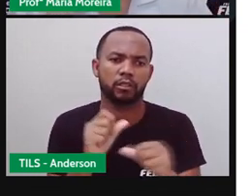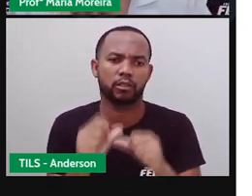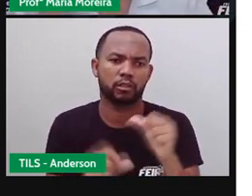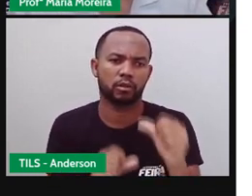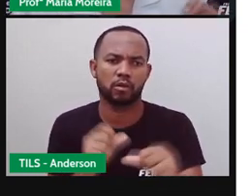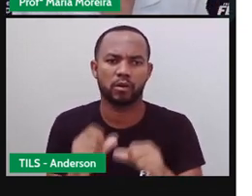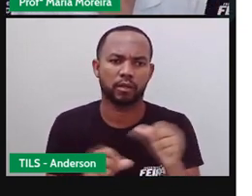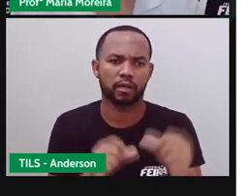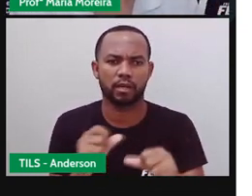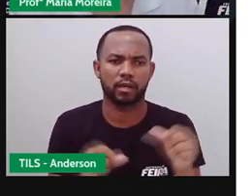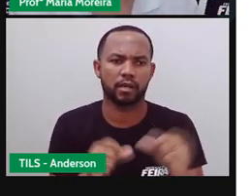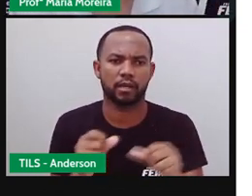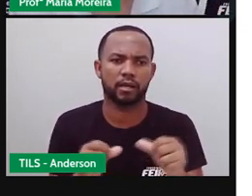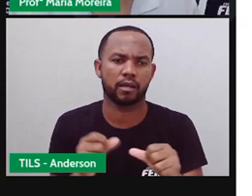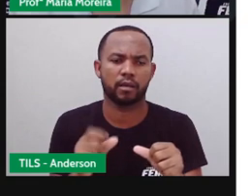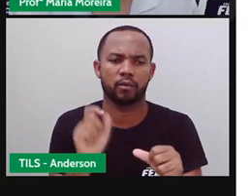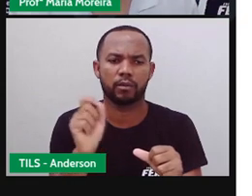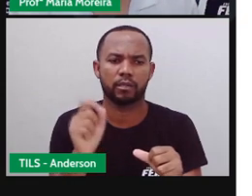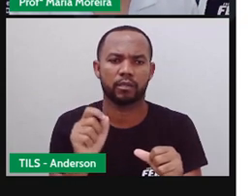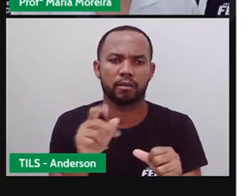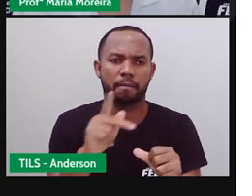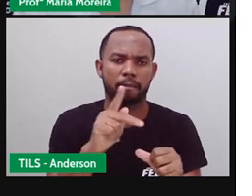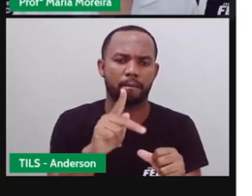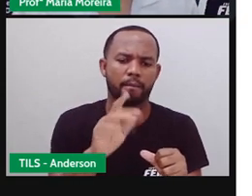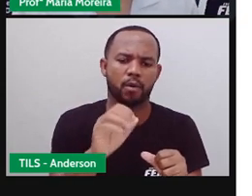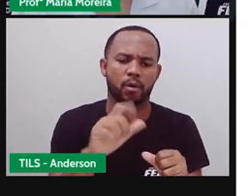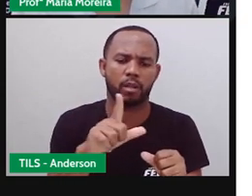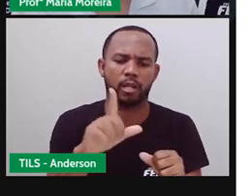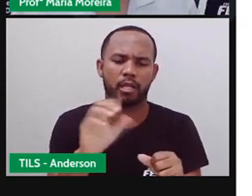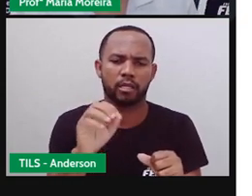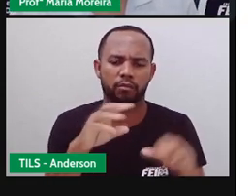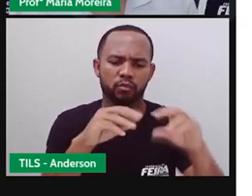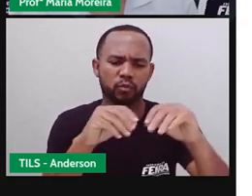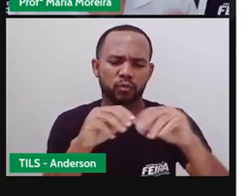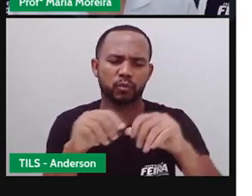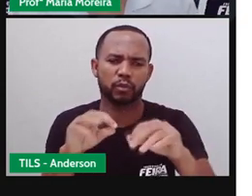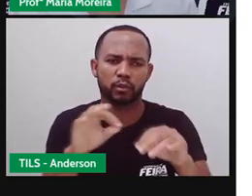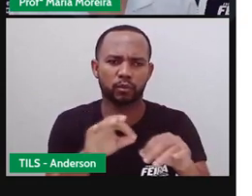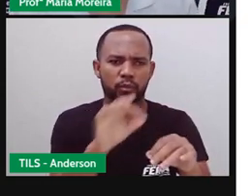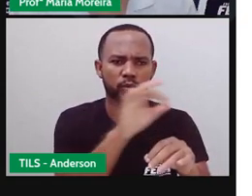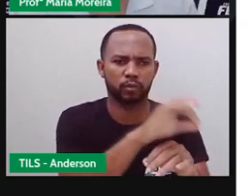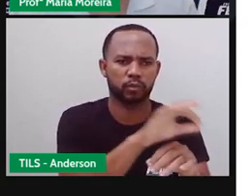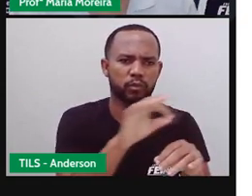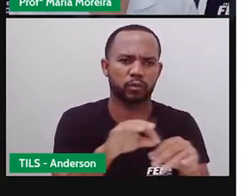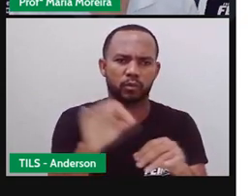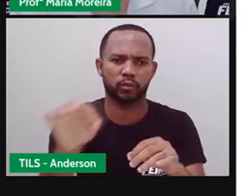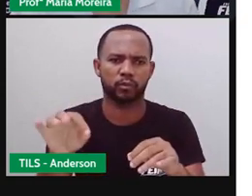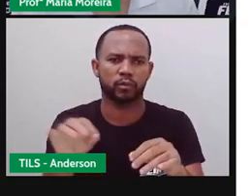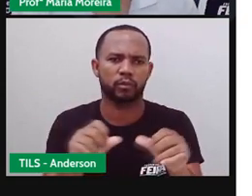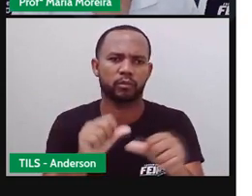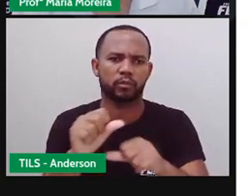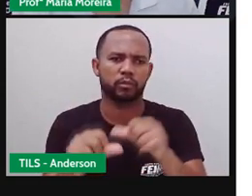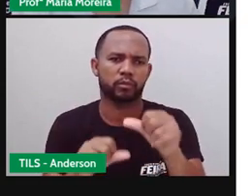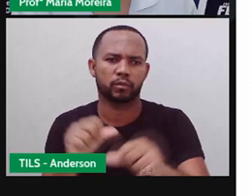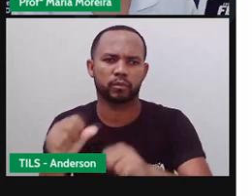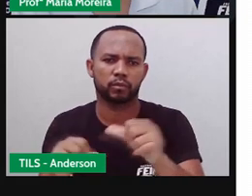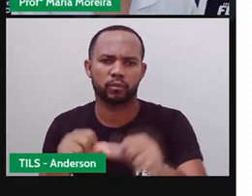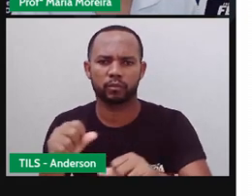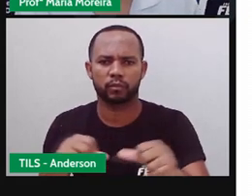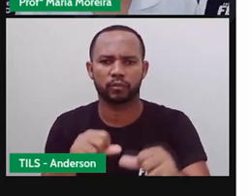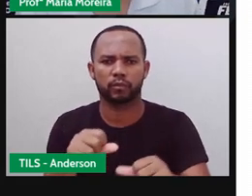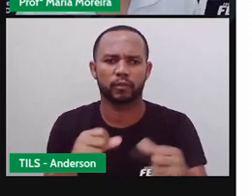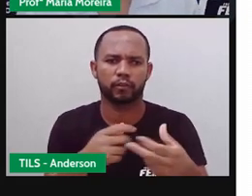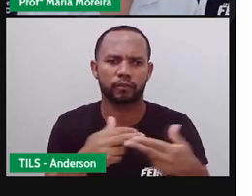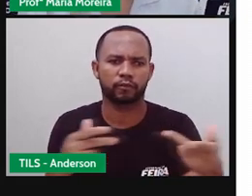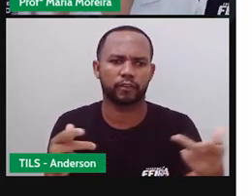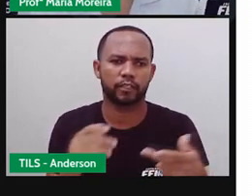troca aí né de Polly e aí as plantinhas elas vão se reproduzir indo através de isso